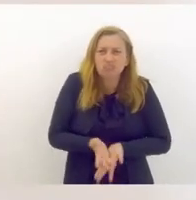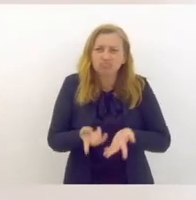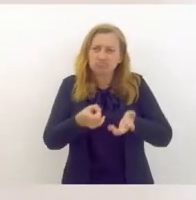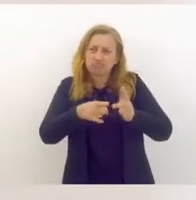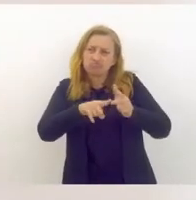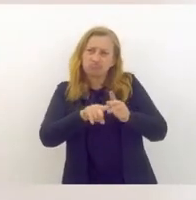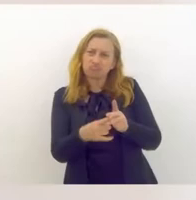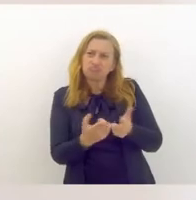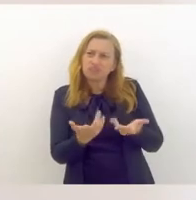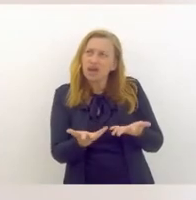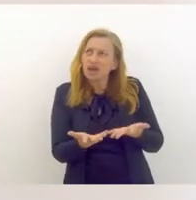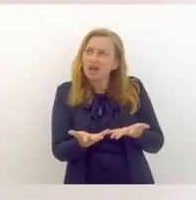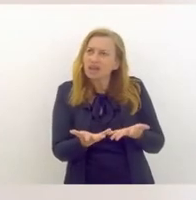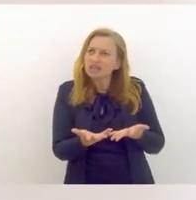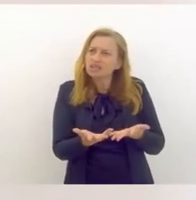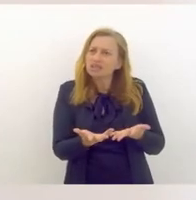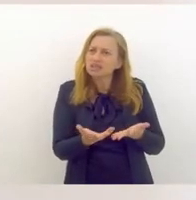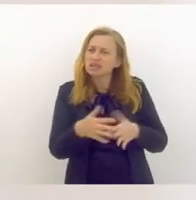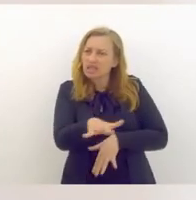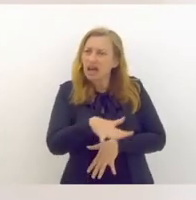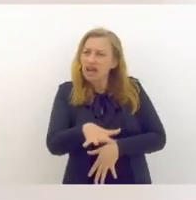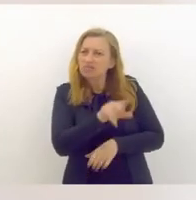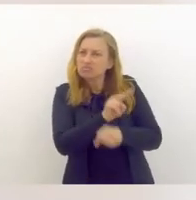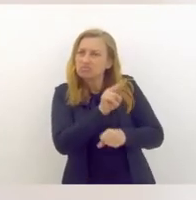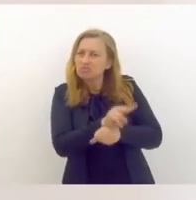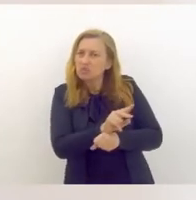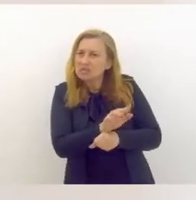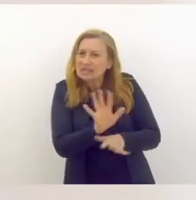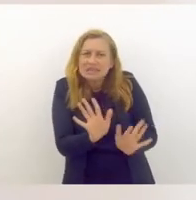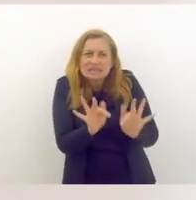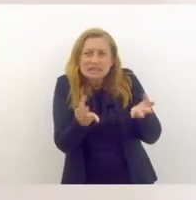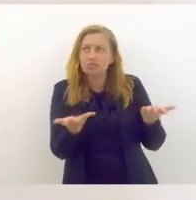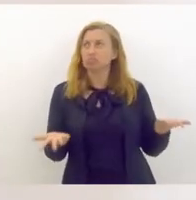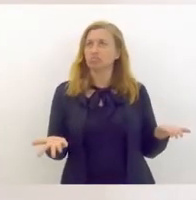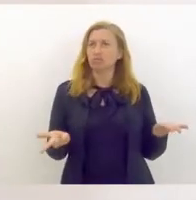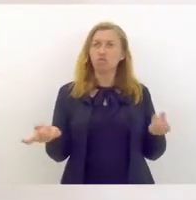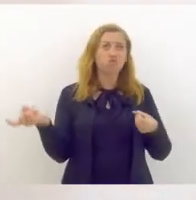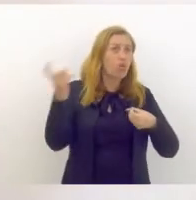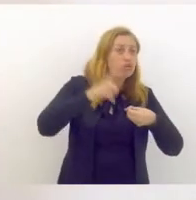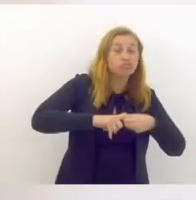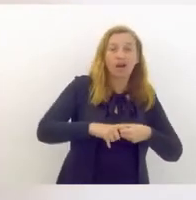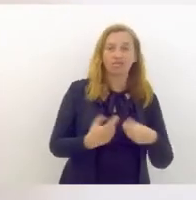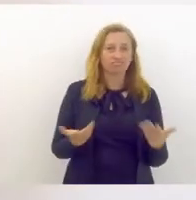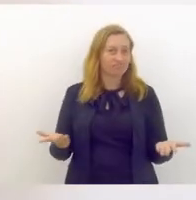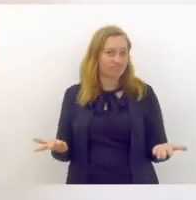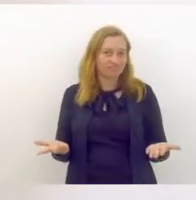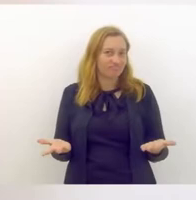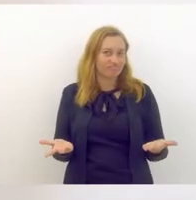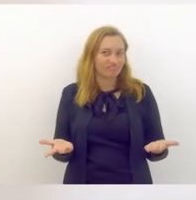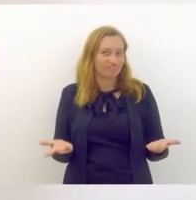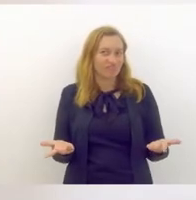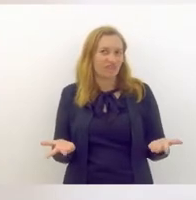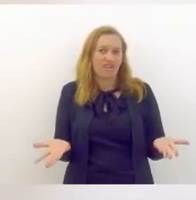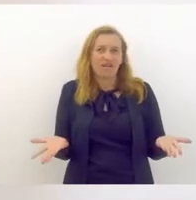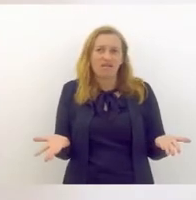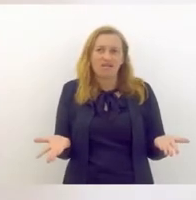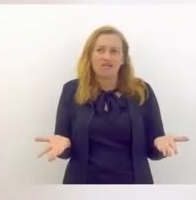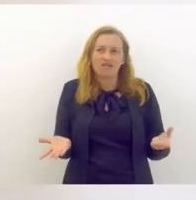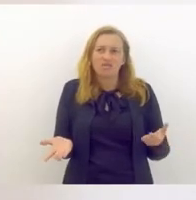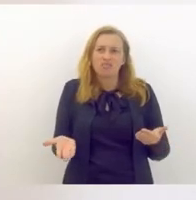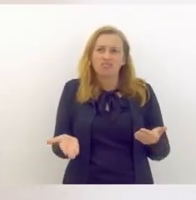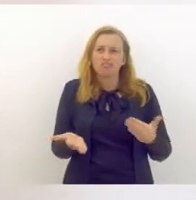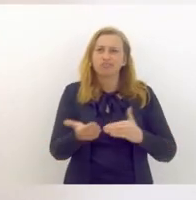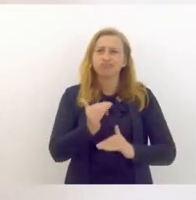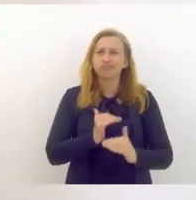recategorização dessa unidade de conservação, é simplesmente voltar atrás, é simplesmente